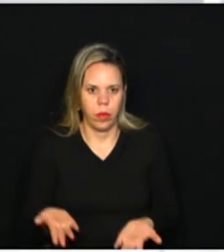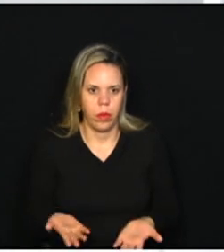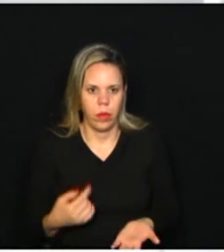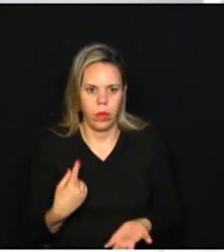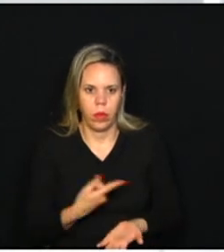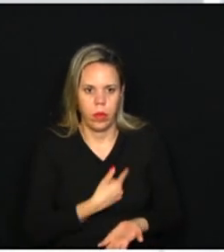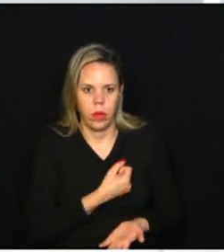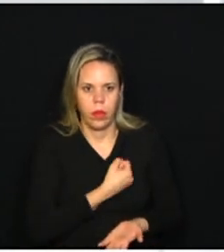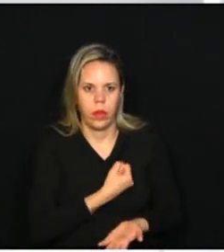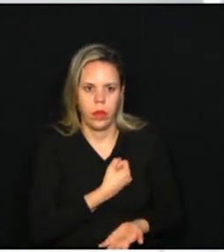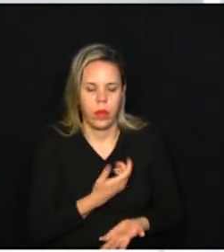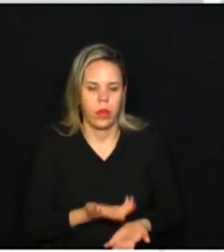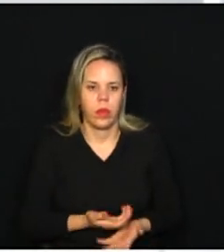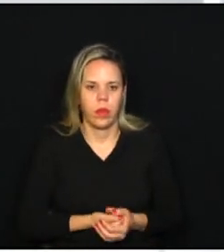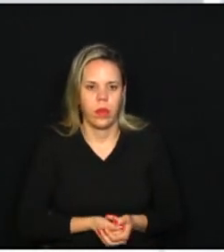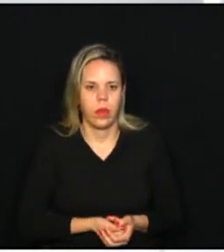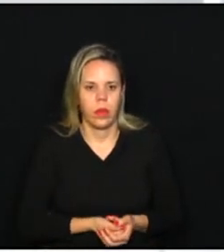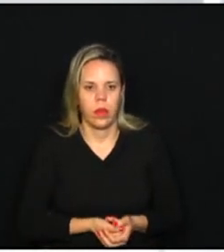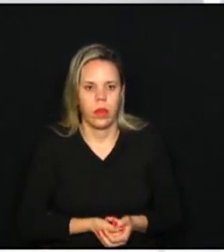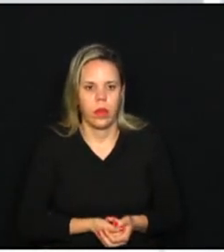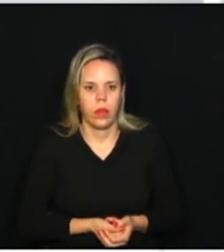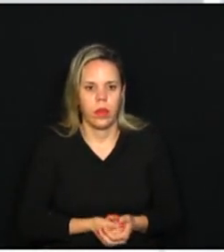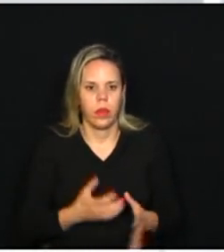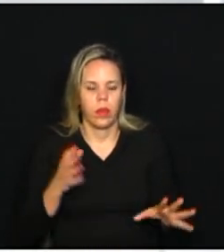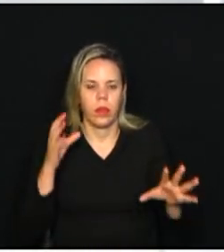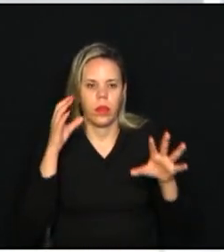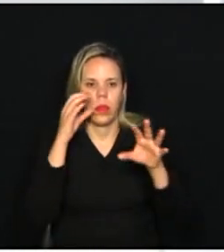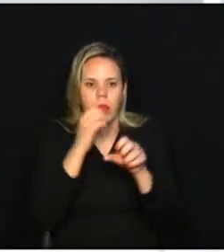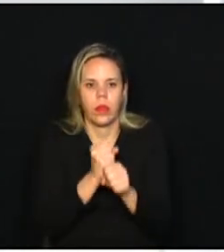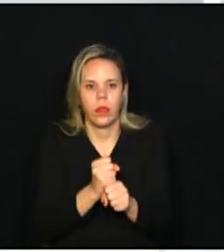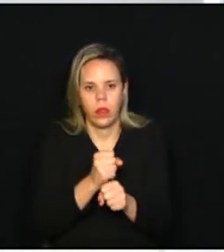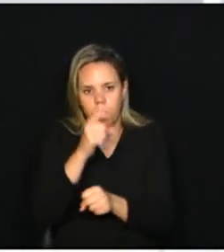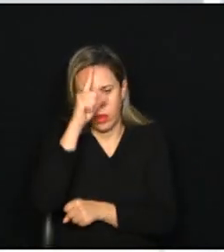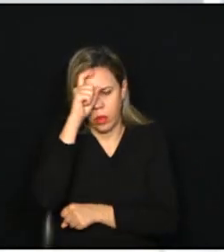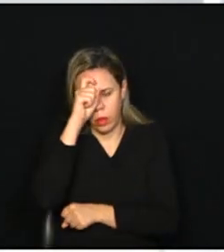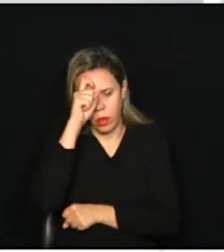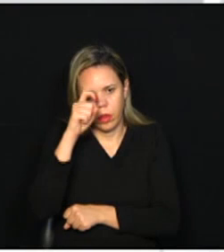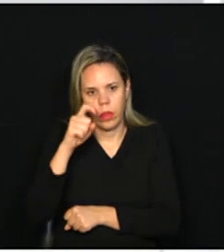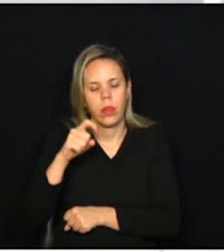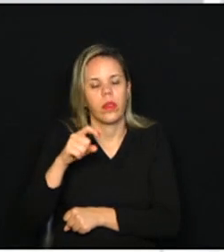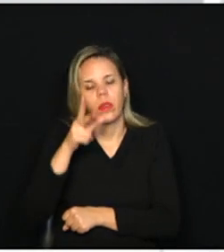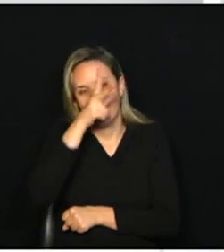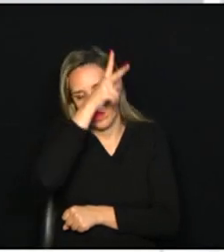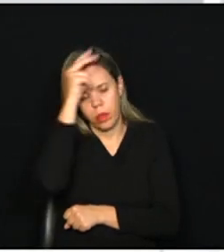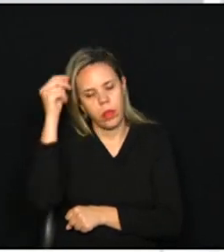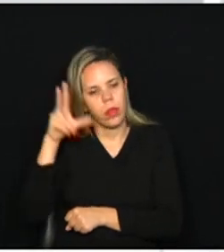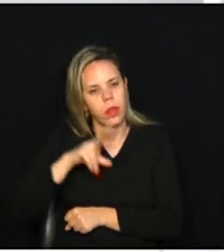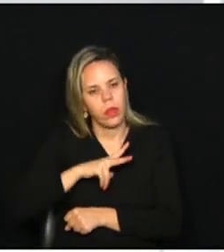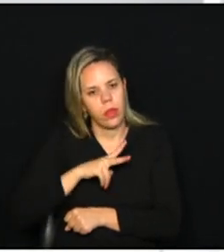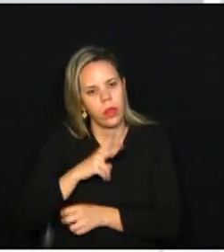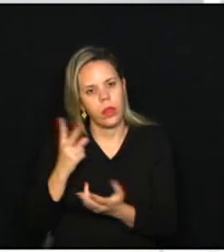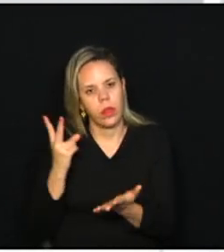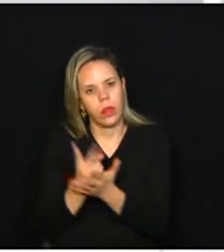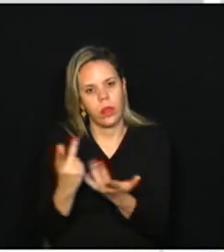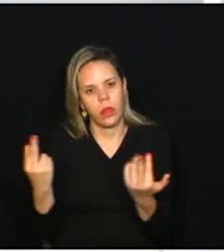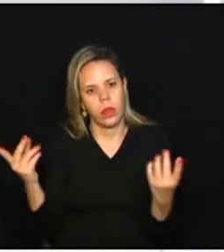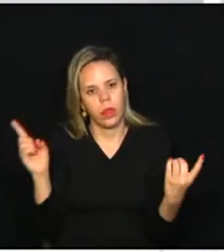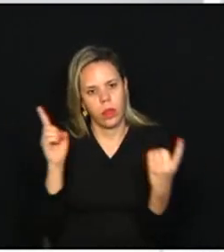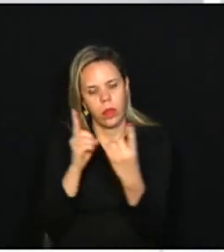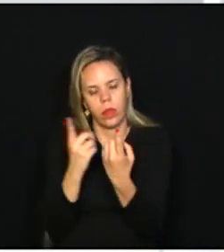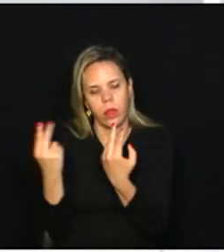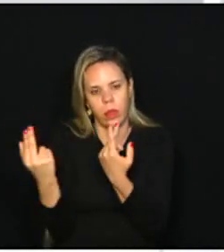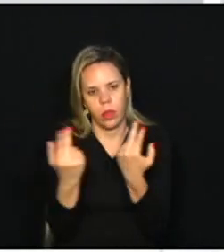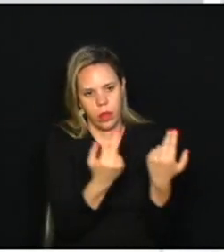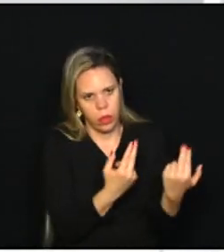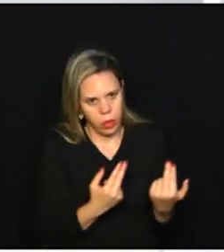nosso número. A gente contabiliza a rede pública e privada aqui em Campinas e a gente tem a mesma atenção ao público, ao